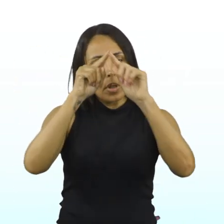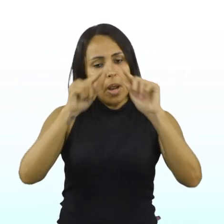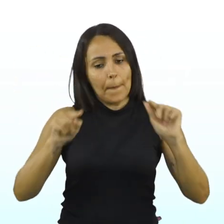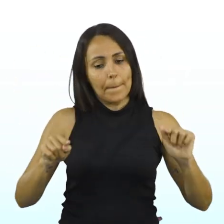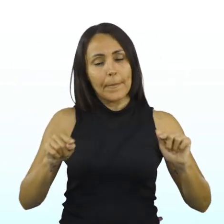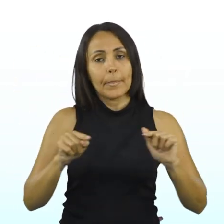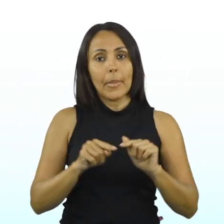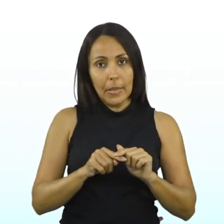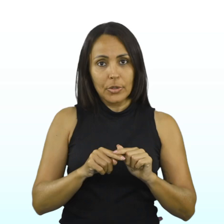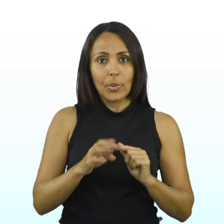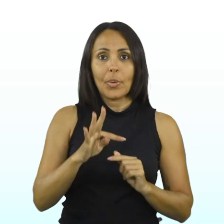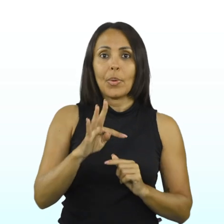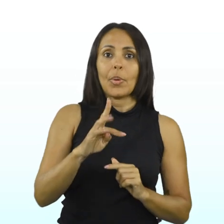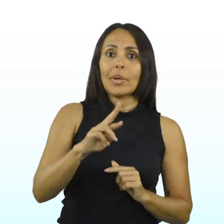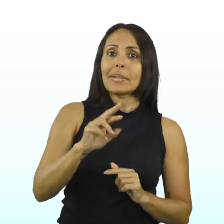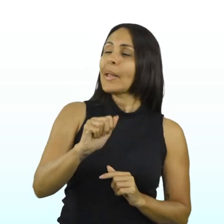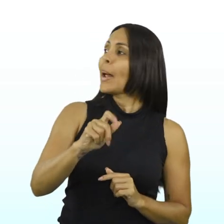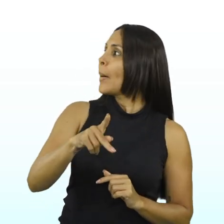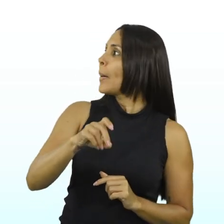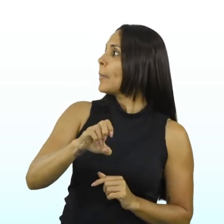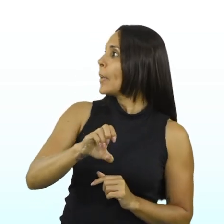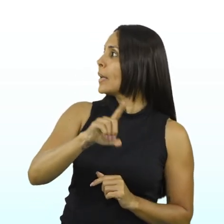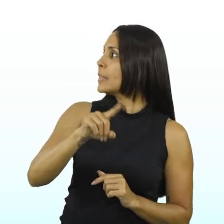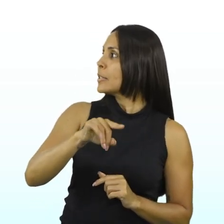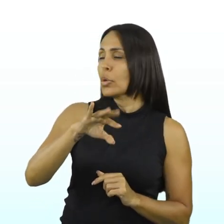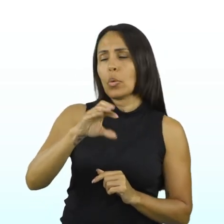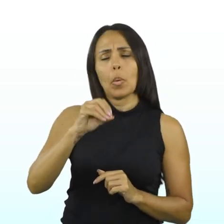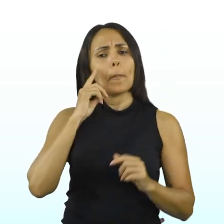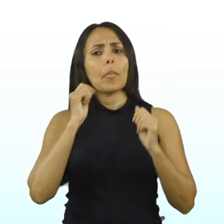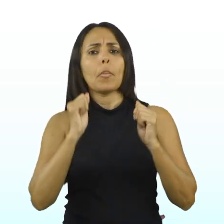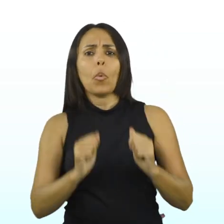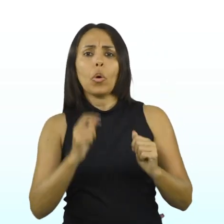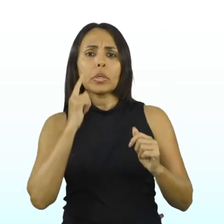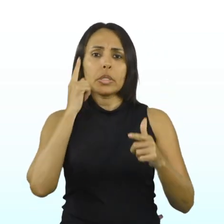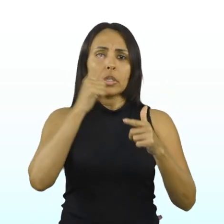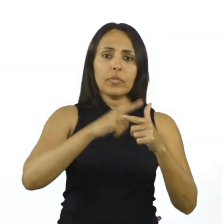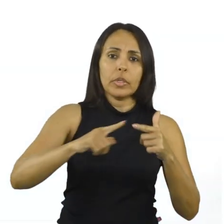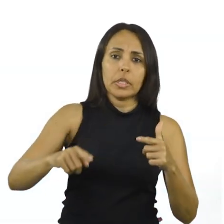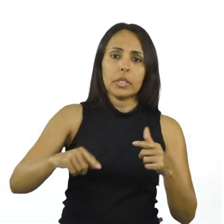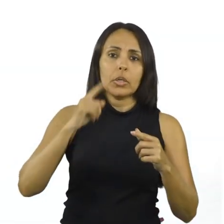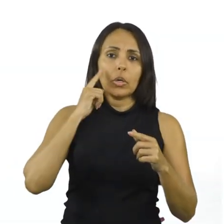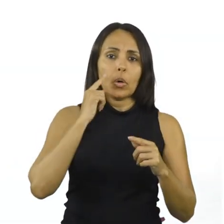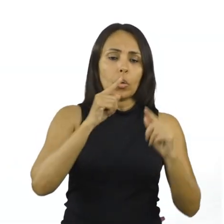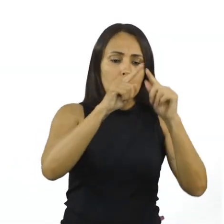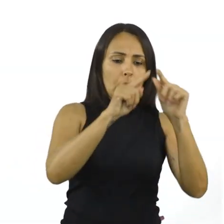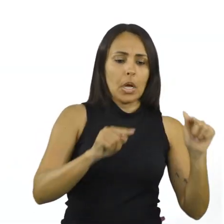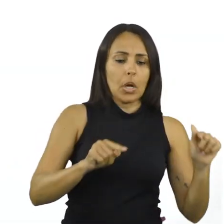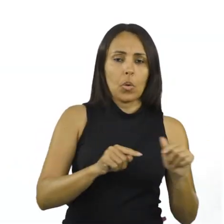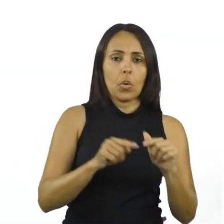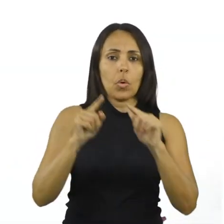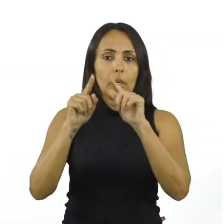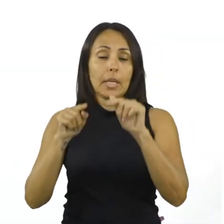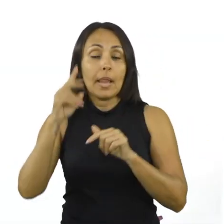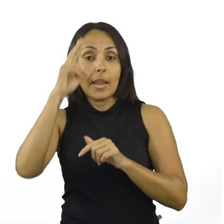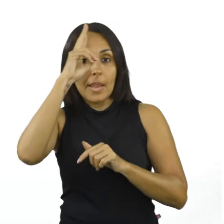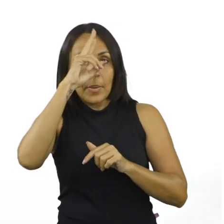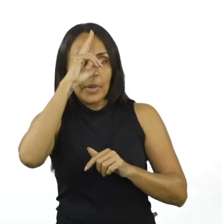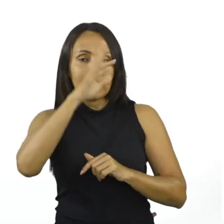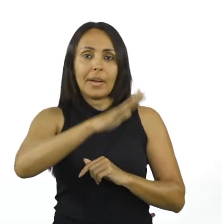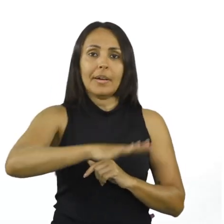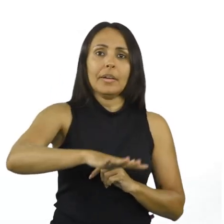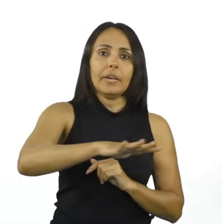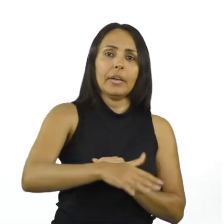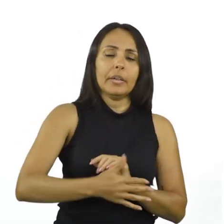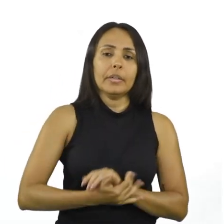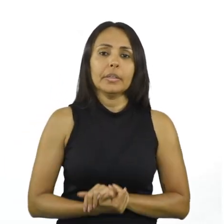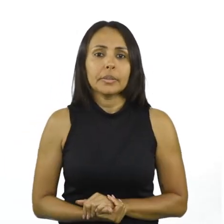diz, Paulo, mas eu não sei a área do trapézio, não. Mequetrefe, você pode dividi-lo em um retângulo e um triângulo, ou lembrando a área do